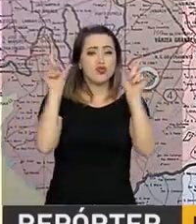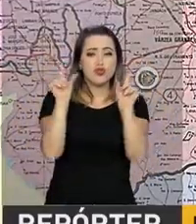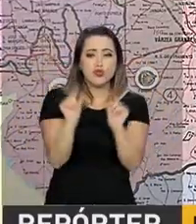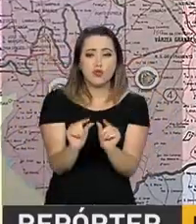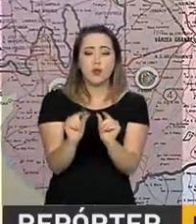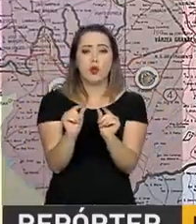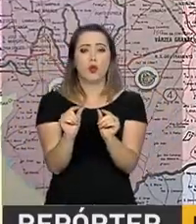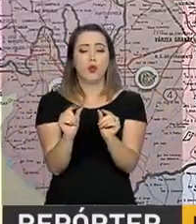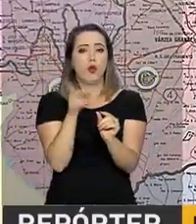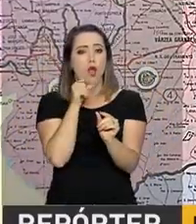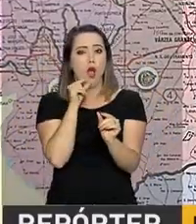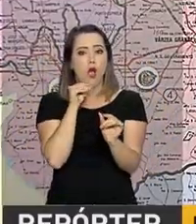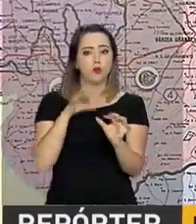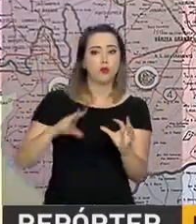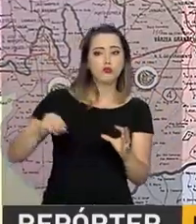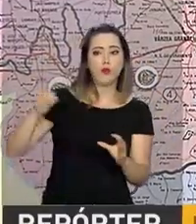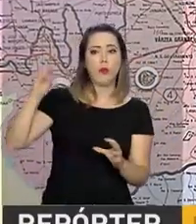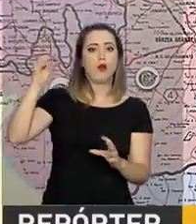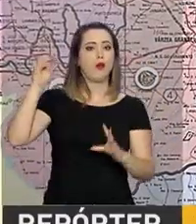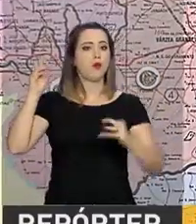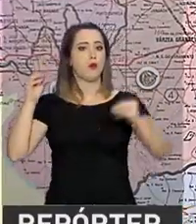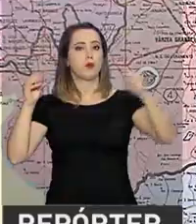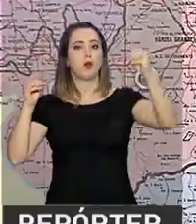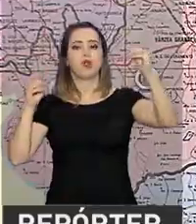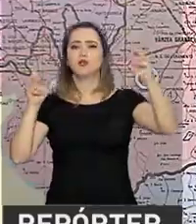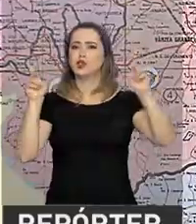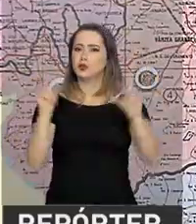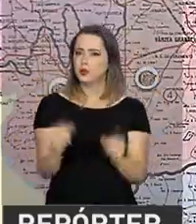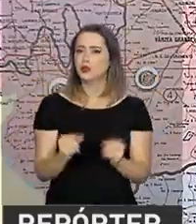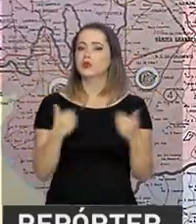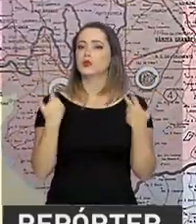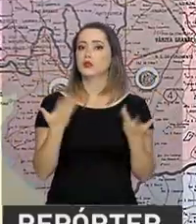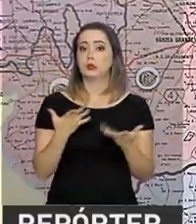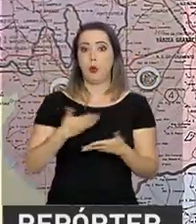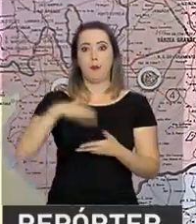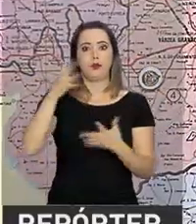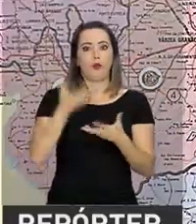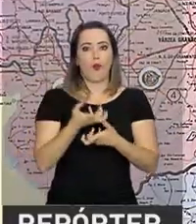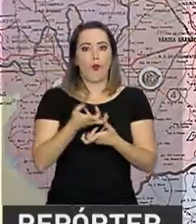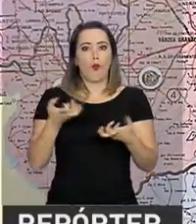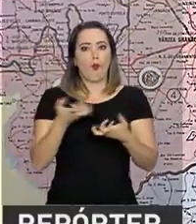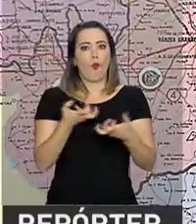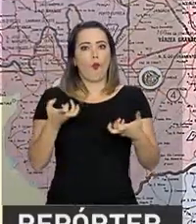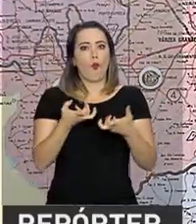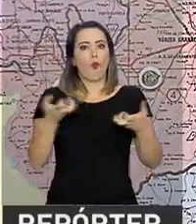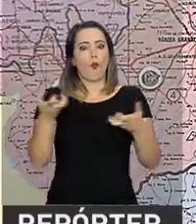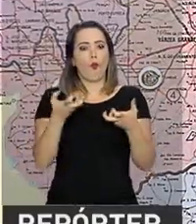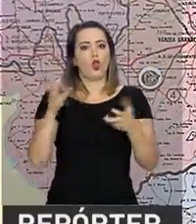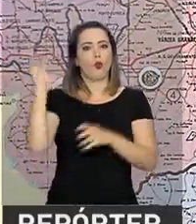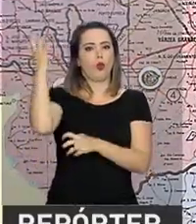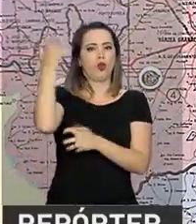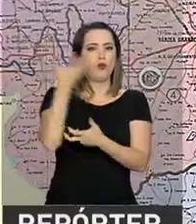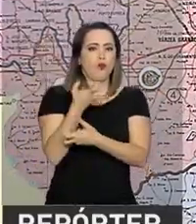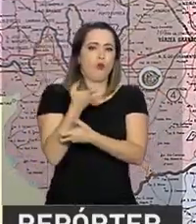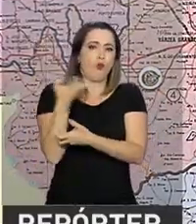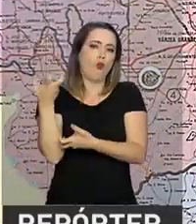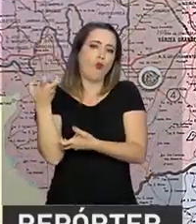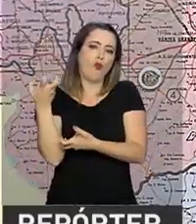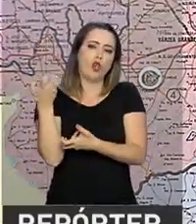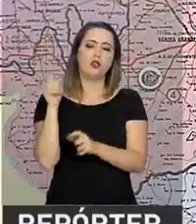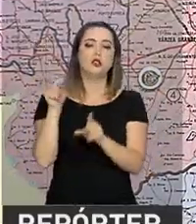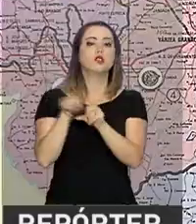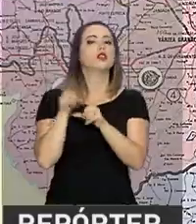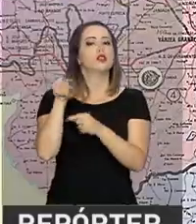relativa do ar. A gente tem um aumento da seca na vegetação. A vegetação fica mais seca. E isso